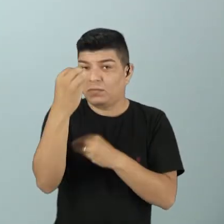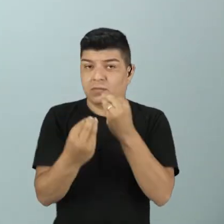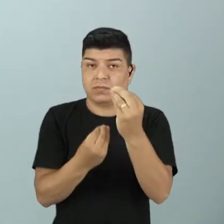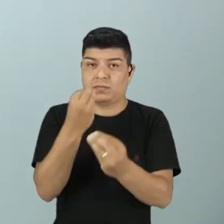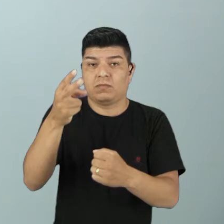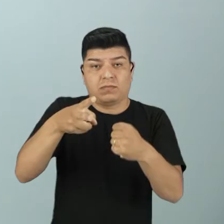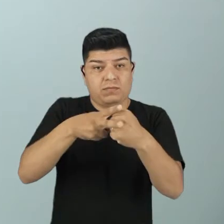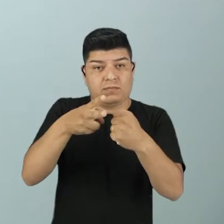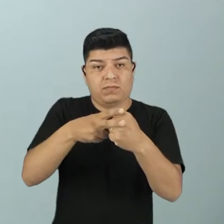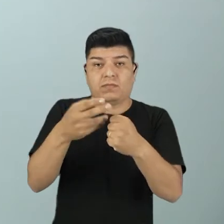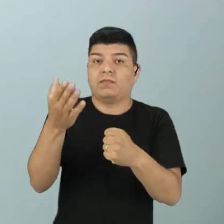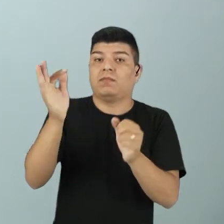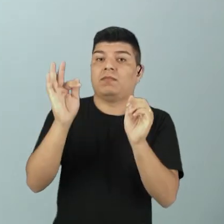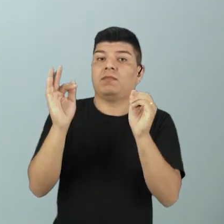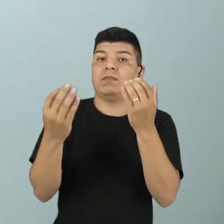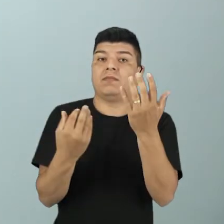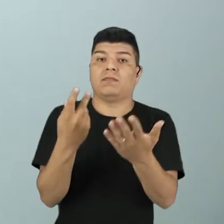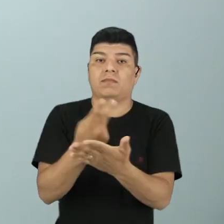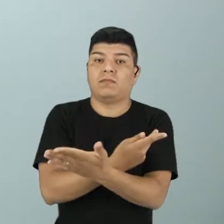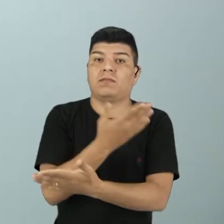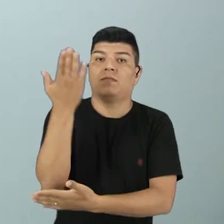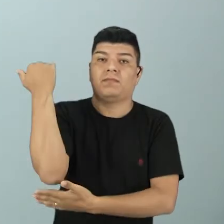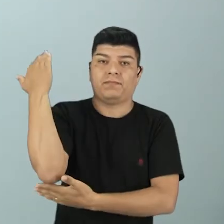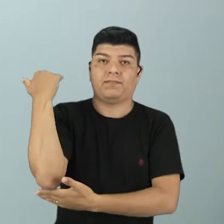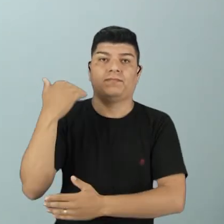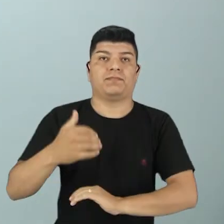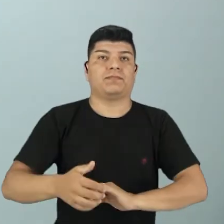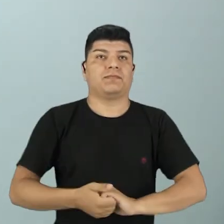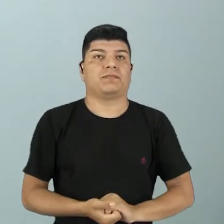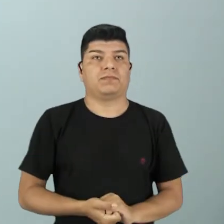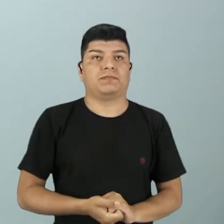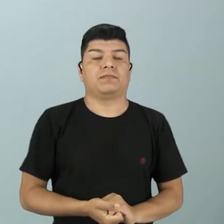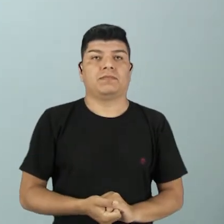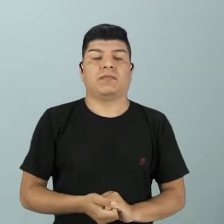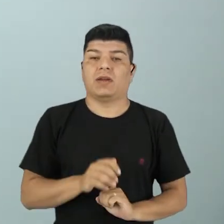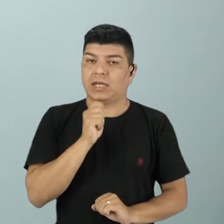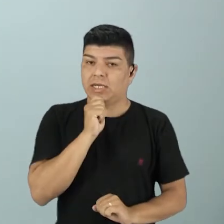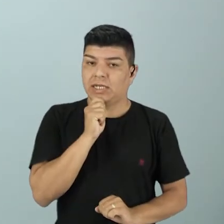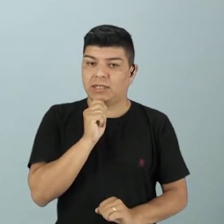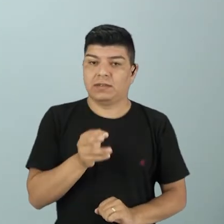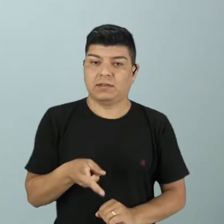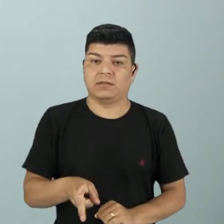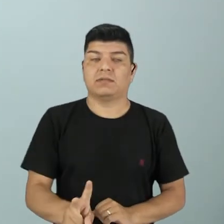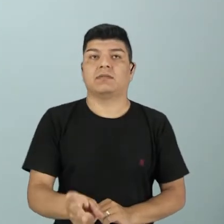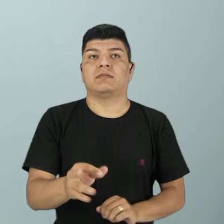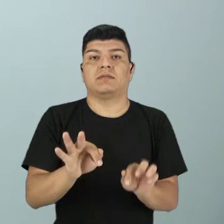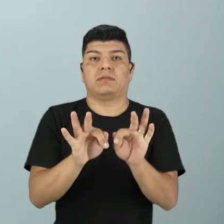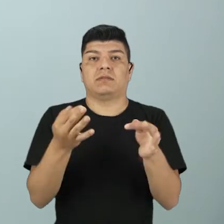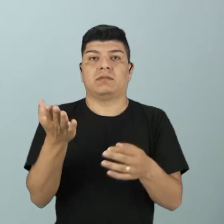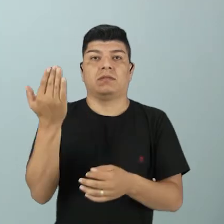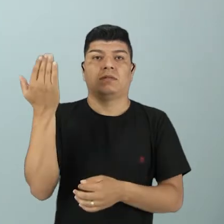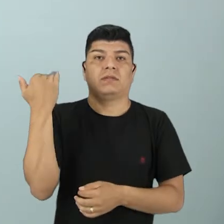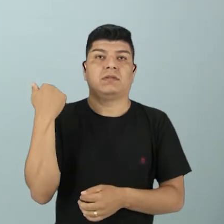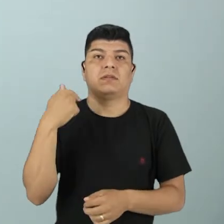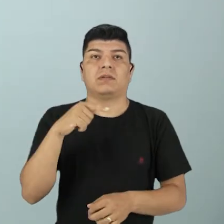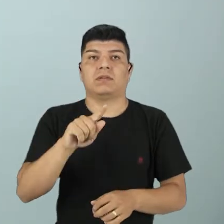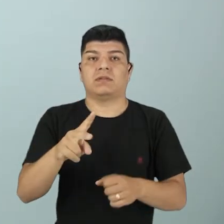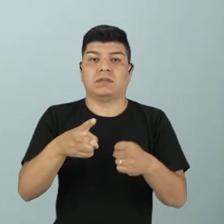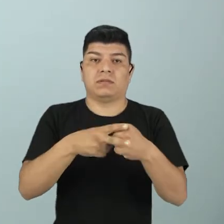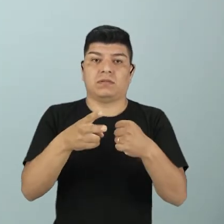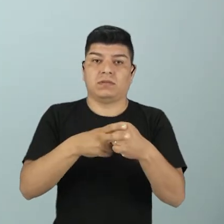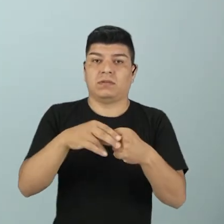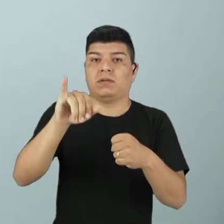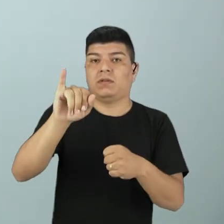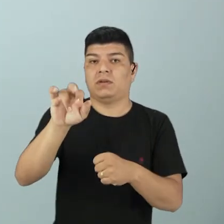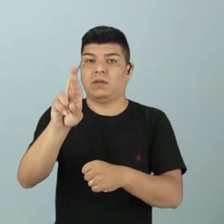esses verbos ficam no passado, certo? Ainda falando sobre o Simple Past, a gente viu agora sobre essa questão de verbos regulares